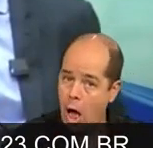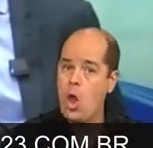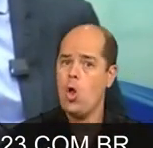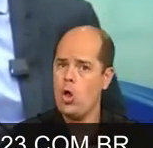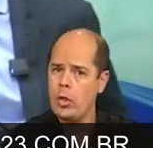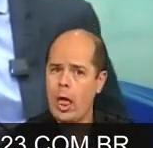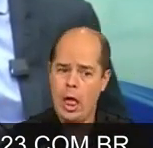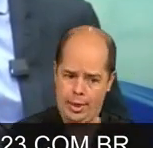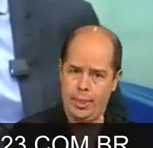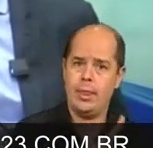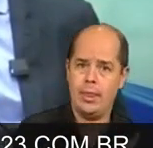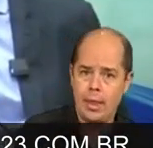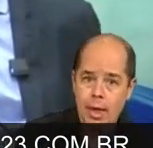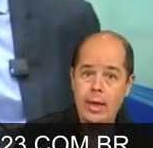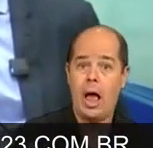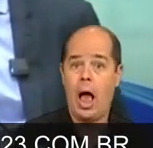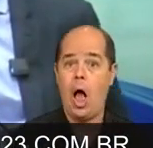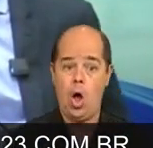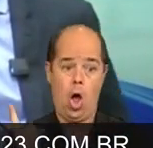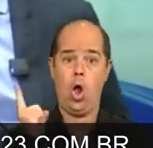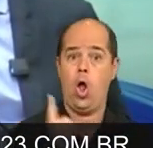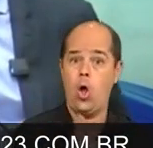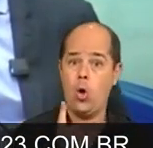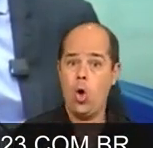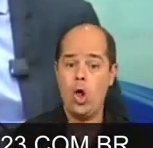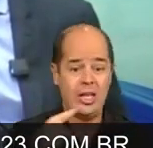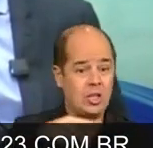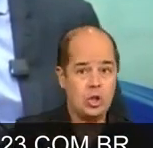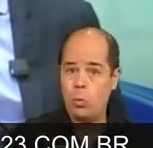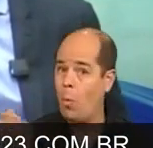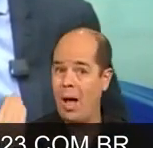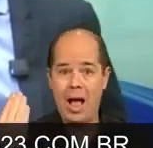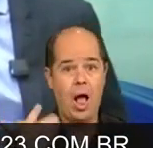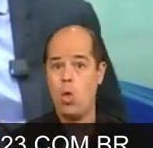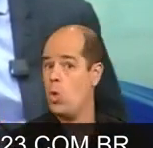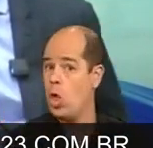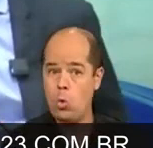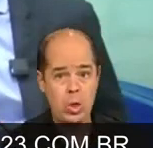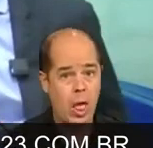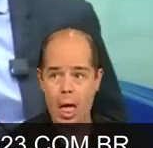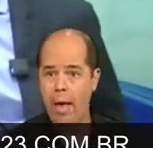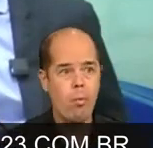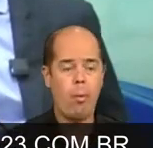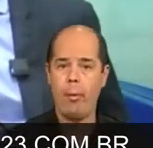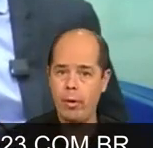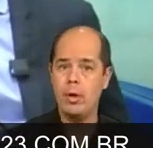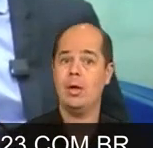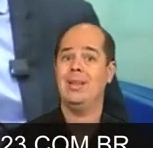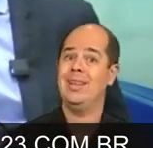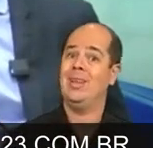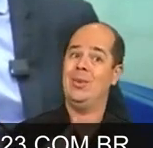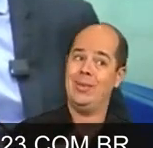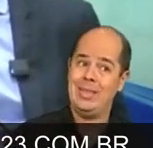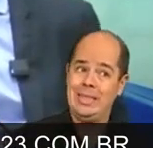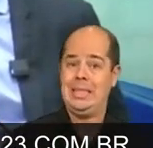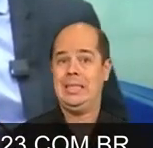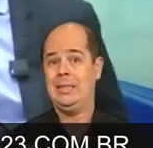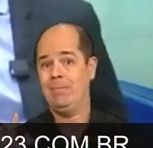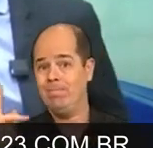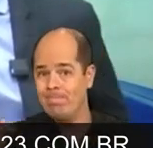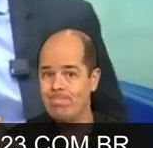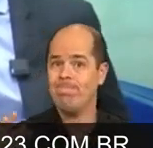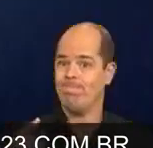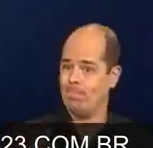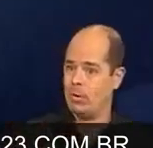temos identificação de sorotipos que não estavam circulando. Então, é um cenário que a gente vai ter que estar